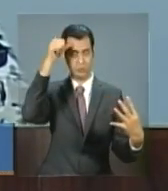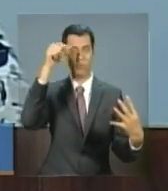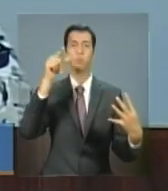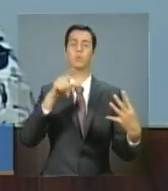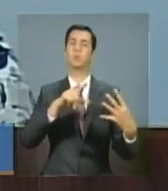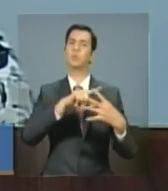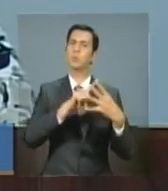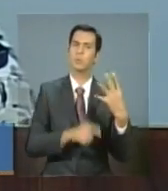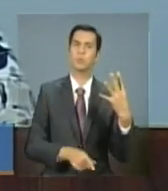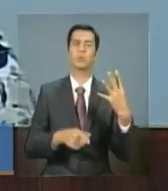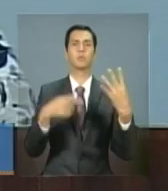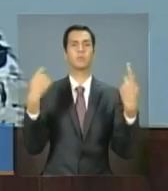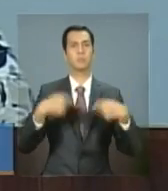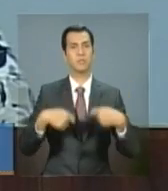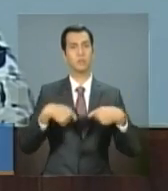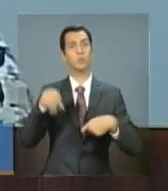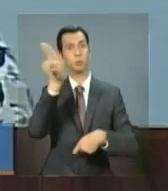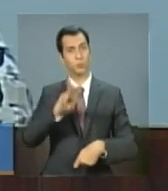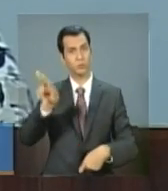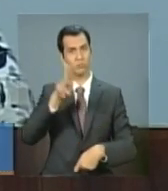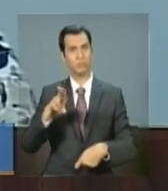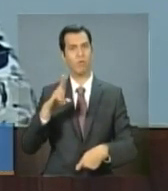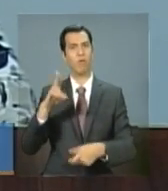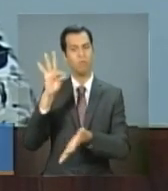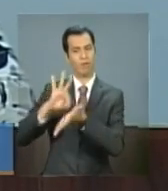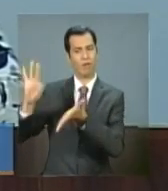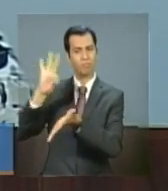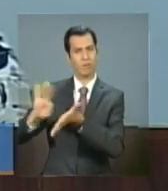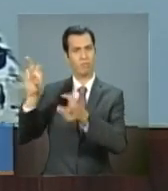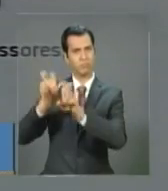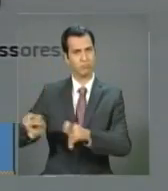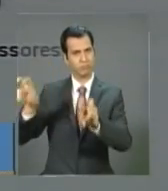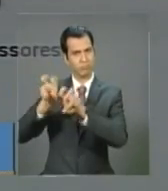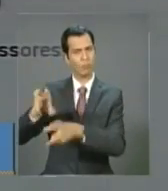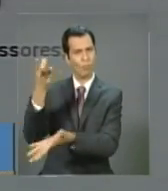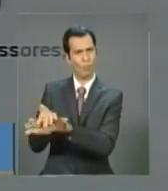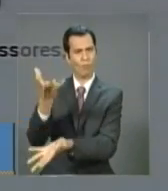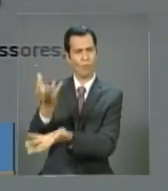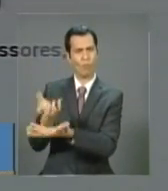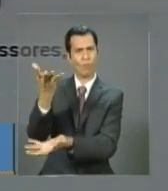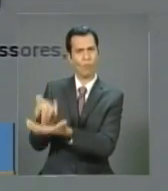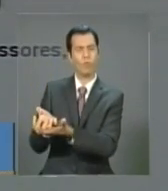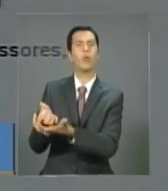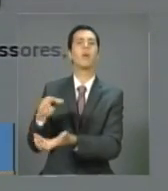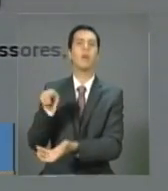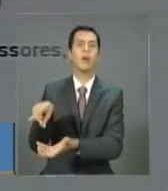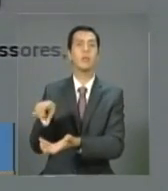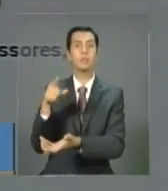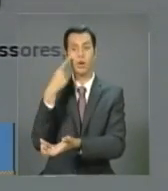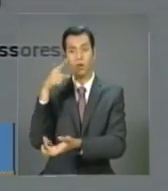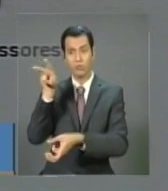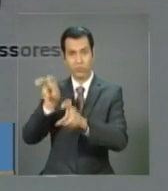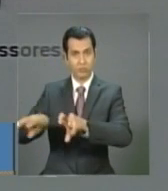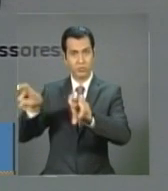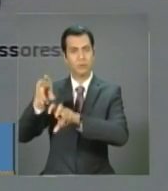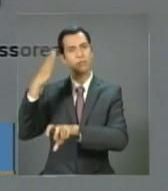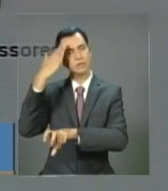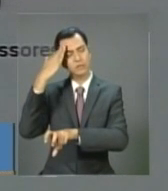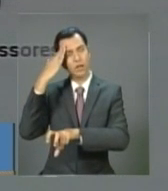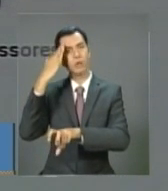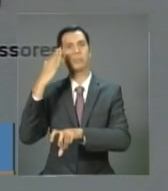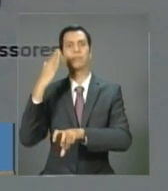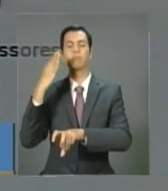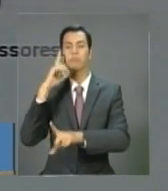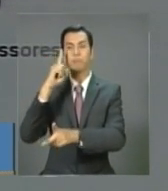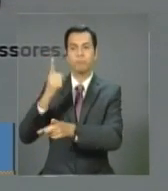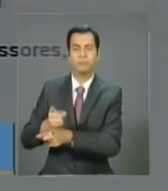estar usando o cadastro único para atualizar suas informações, para conhecer as famílias que hoje tem direito ao Bolsa